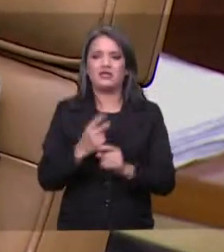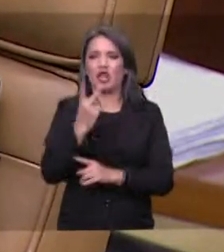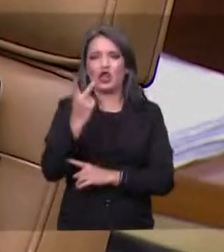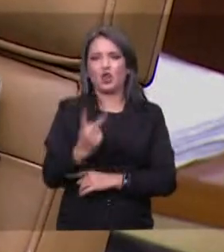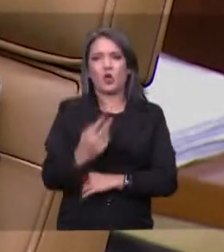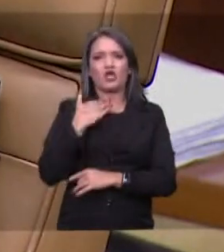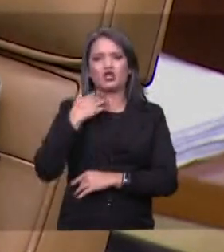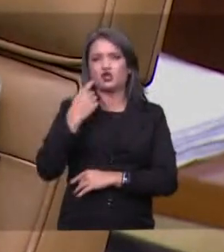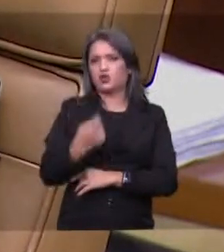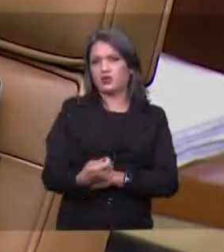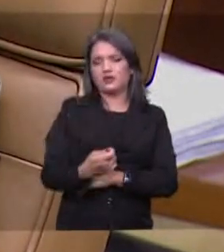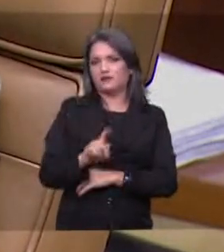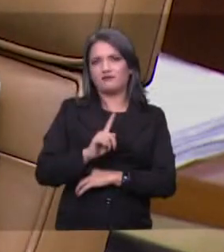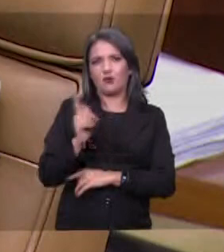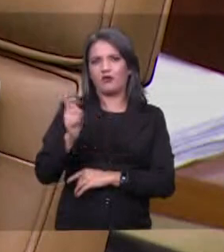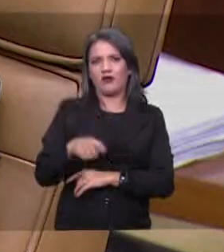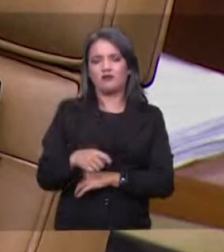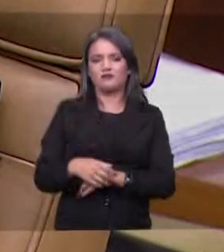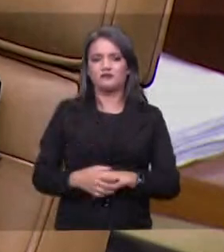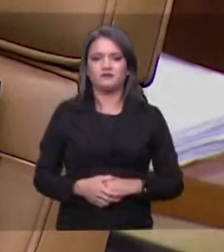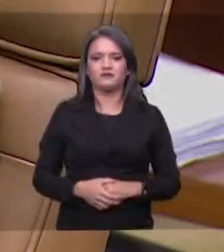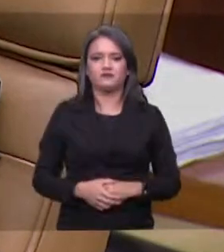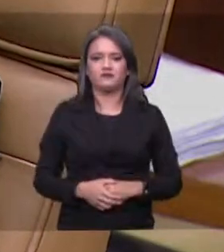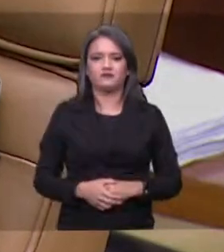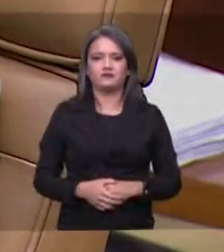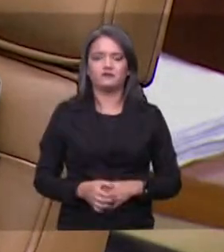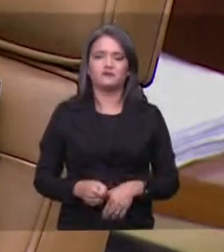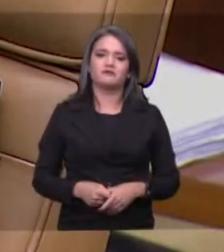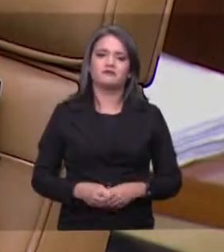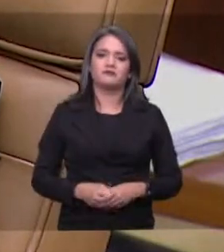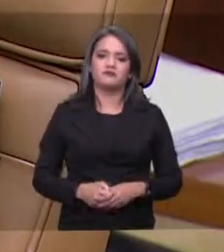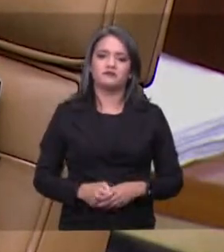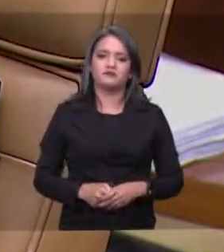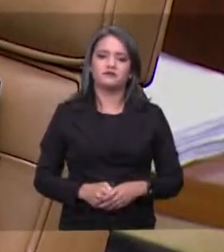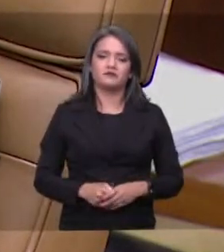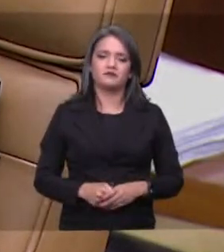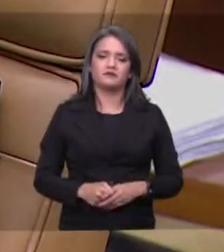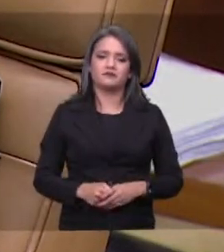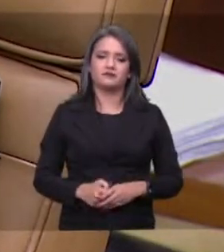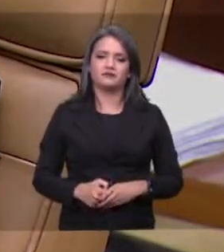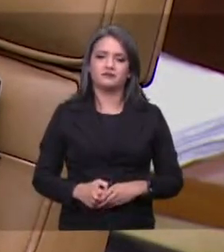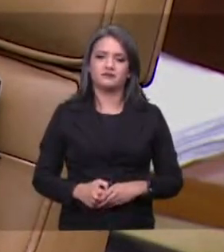de juízos. E também há aqui